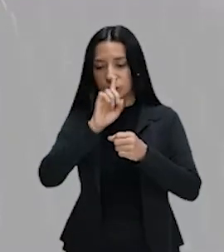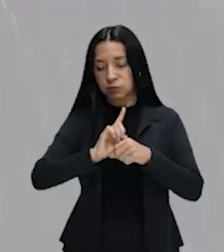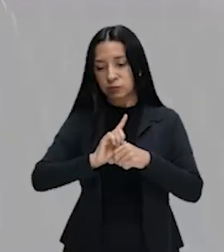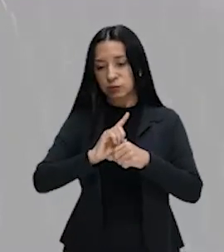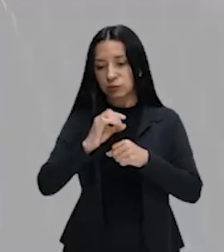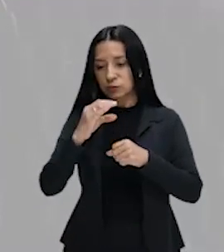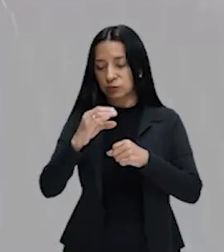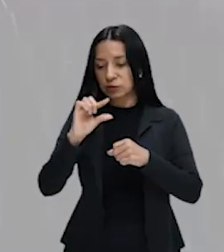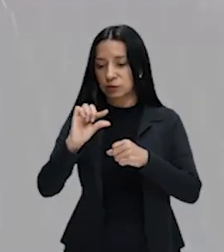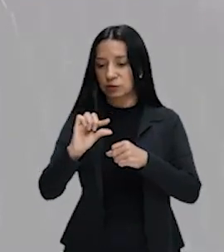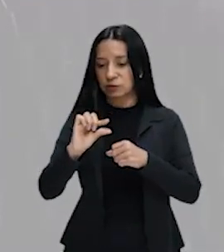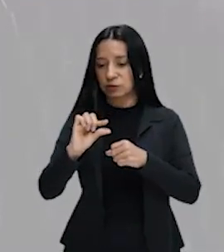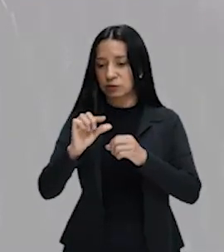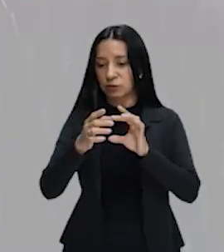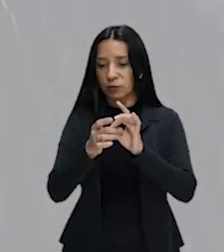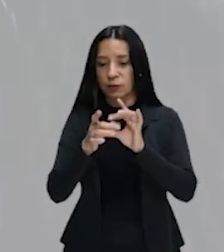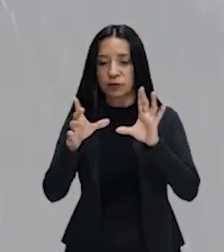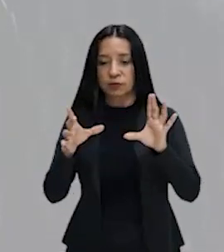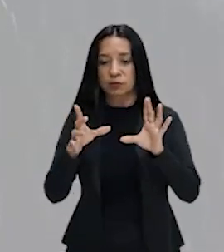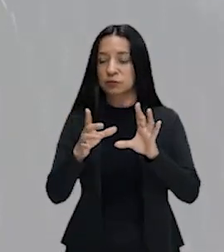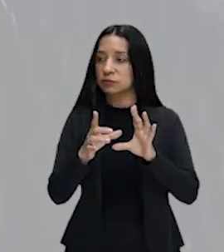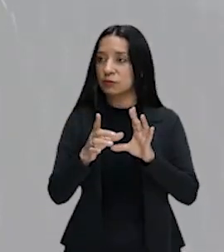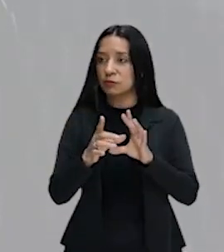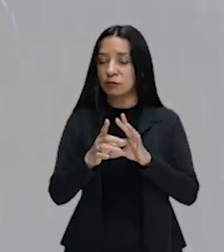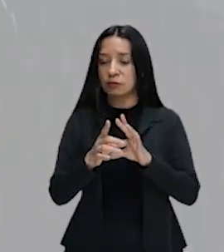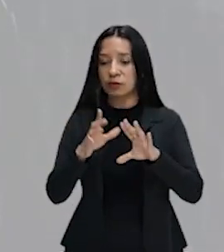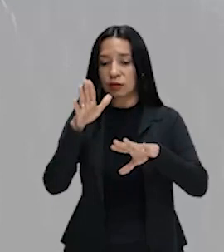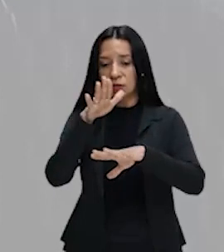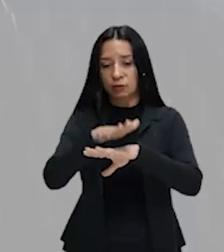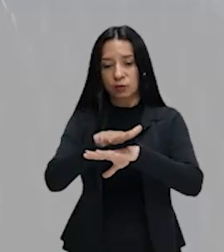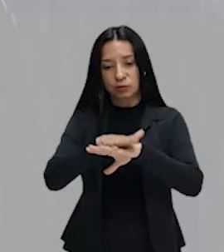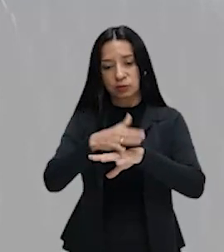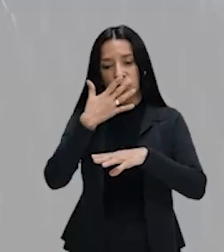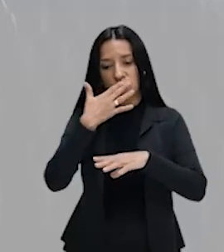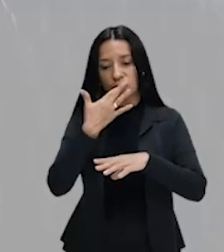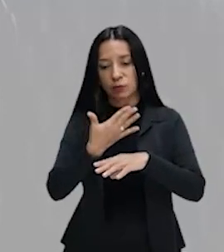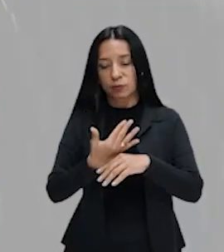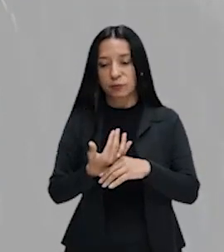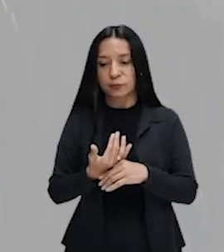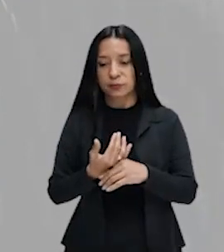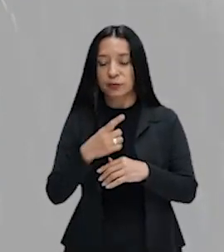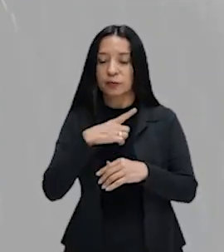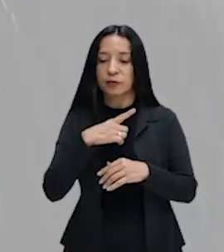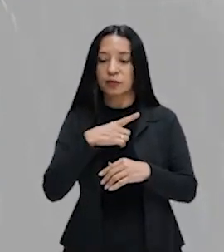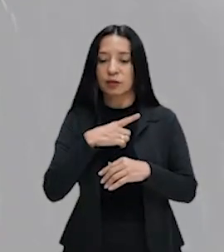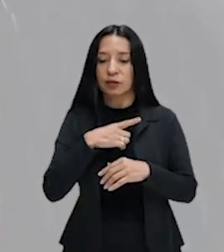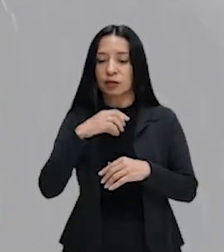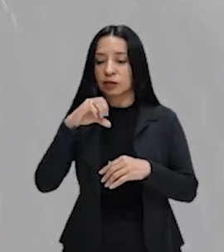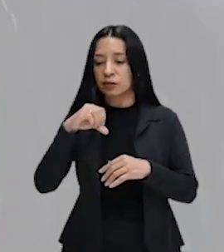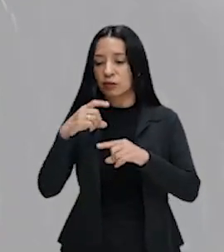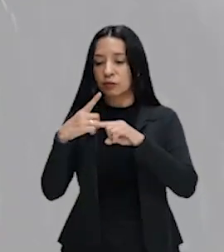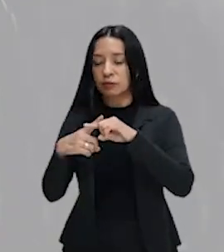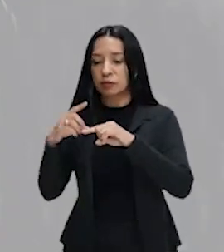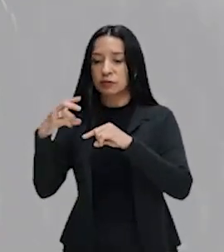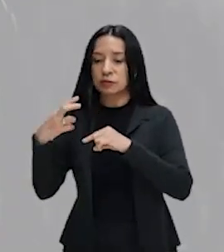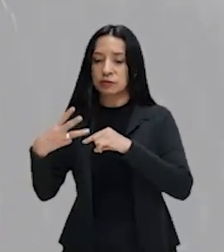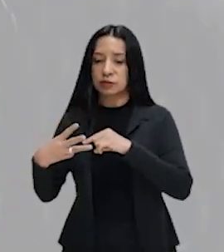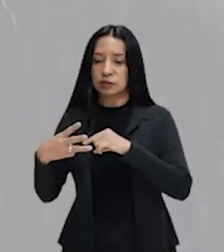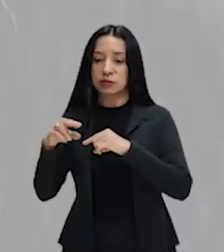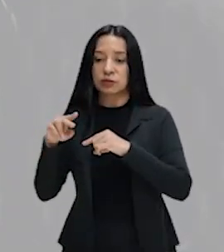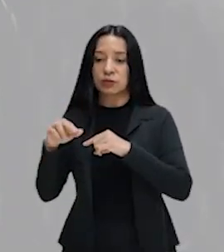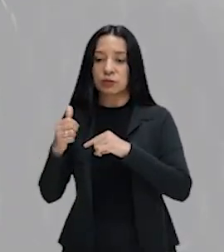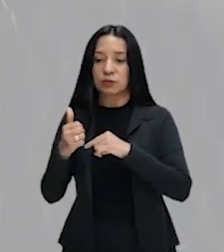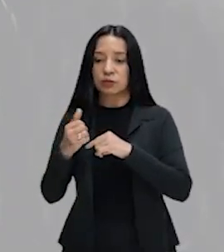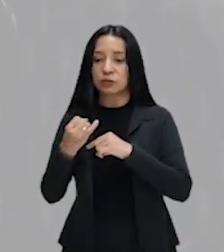Czinho está autorizando a deposição desse pigmento. Então, eu vou ter 9 mais 3, então vai ser o